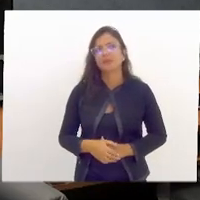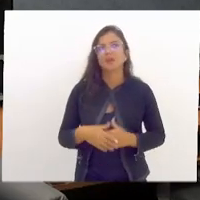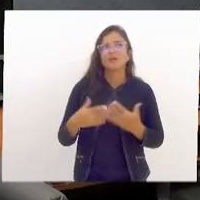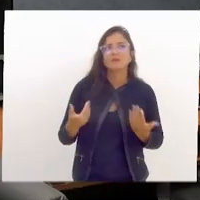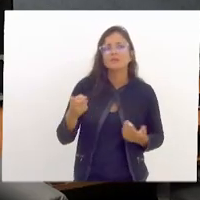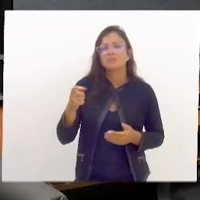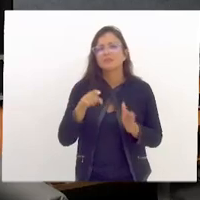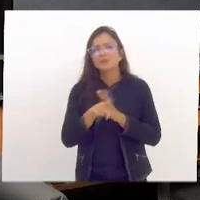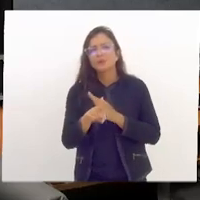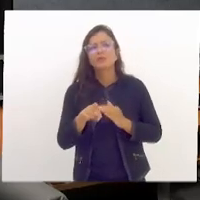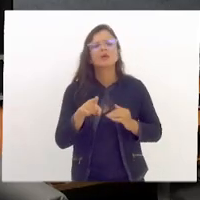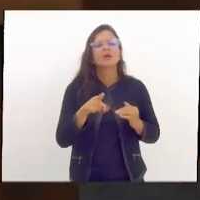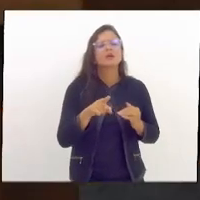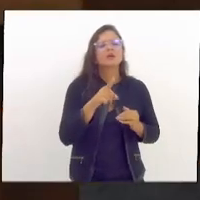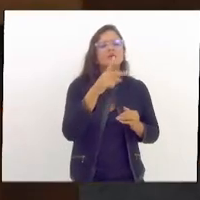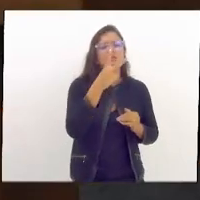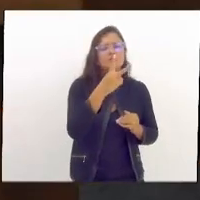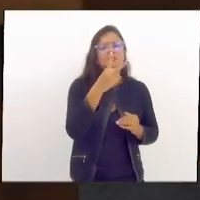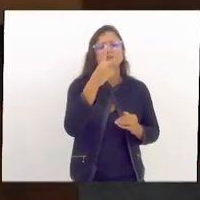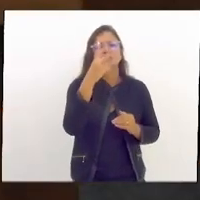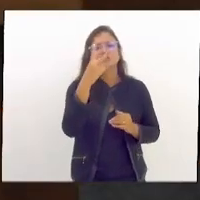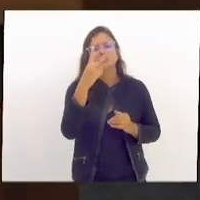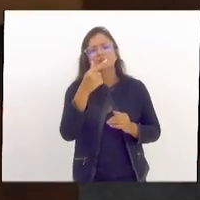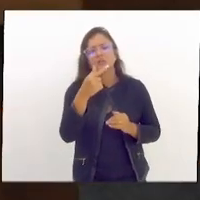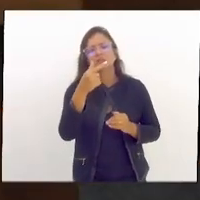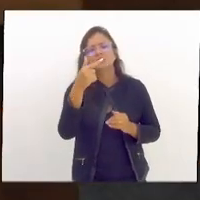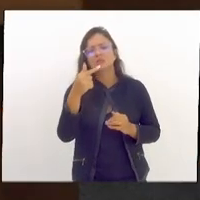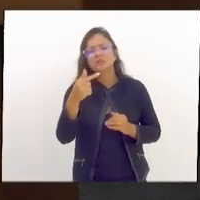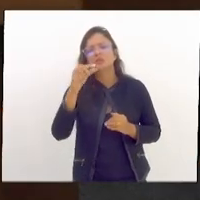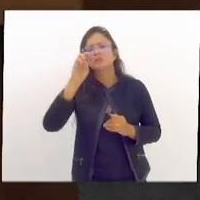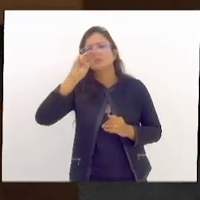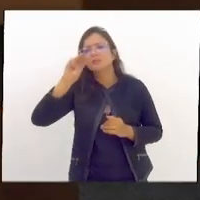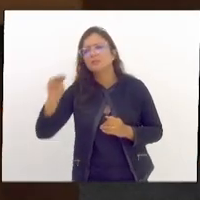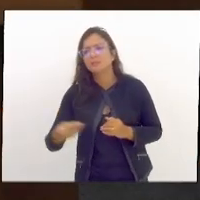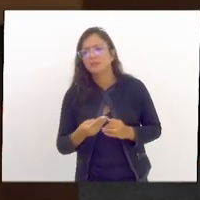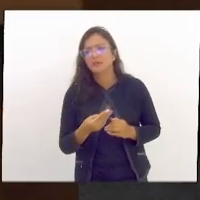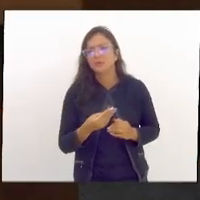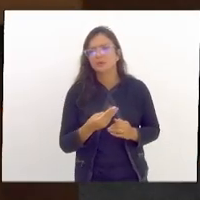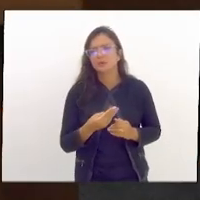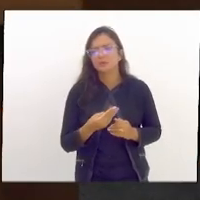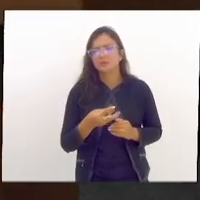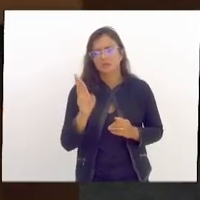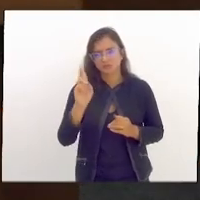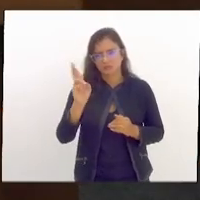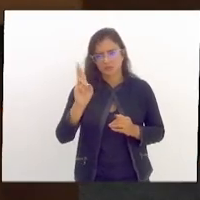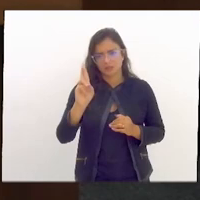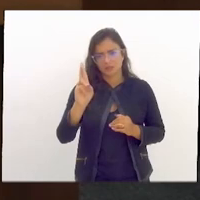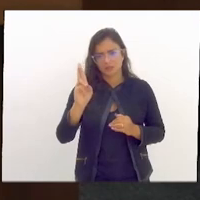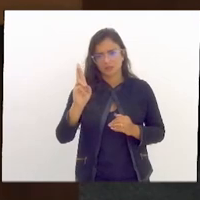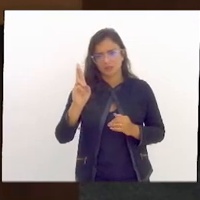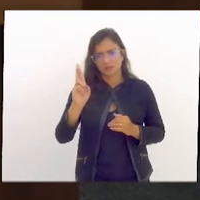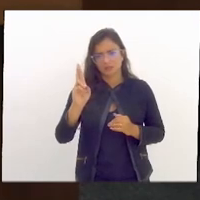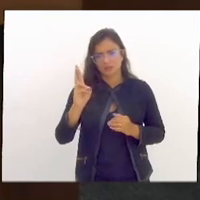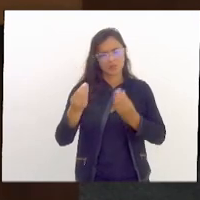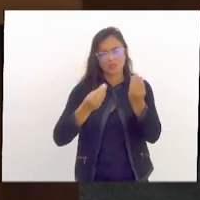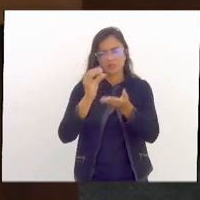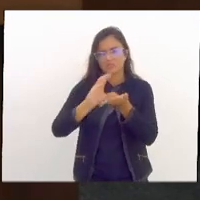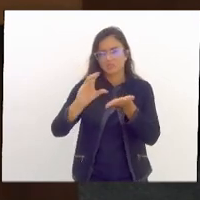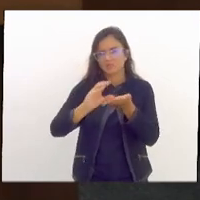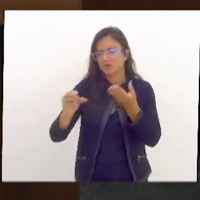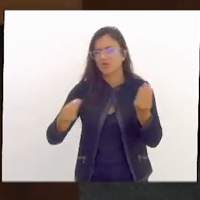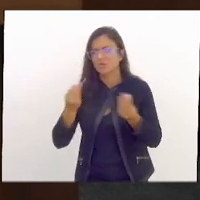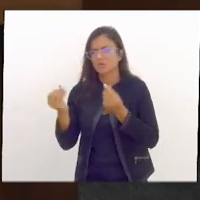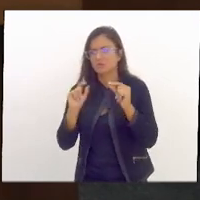investidos 277 milhões de reais. E